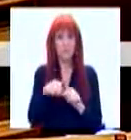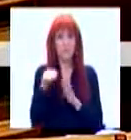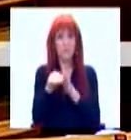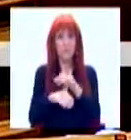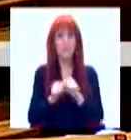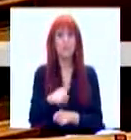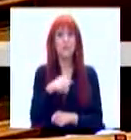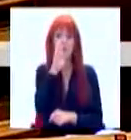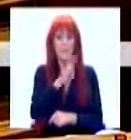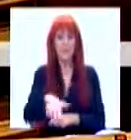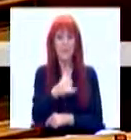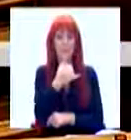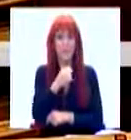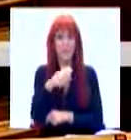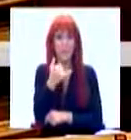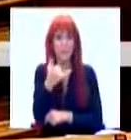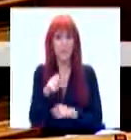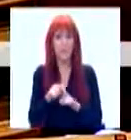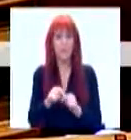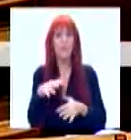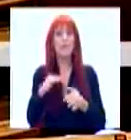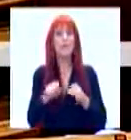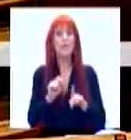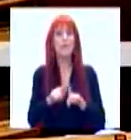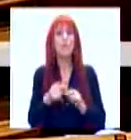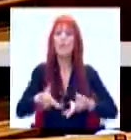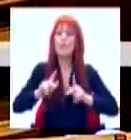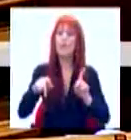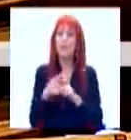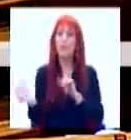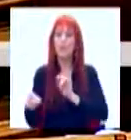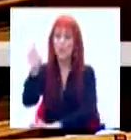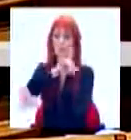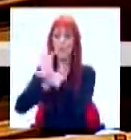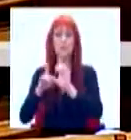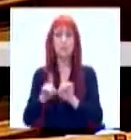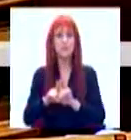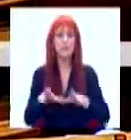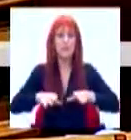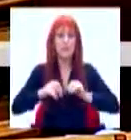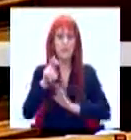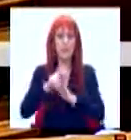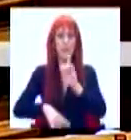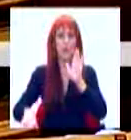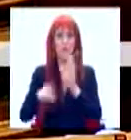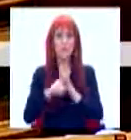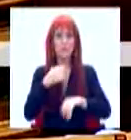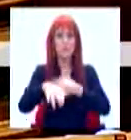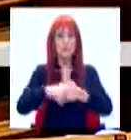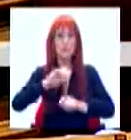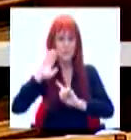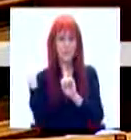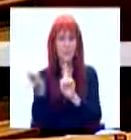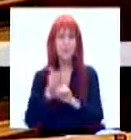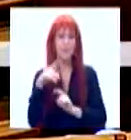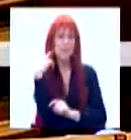em 2015, foi inscrita como condição ex-ante da disponibilização de fundos europeus a adoção de um regime legal eficaz de